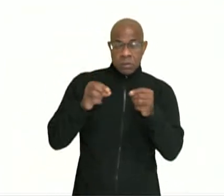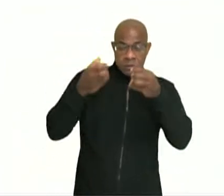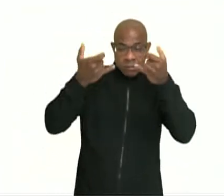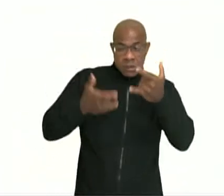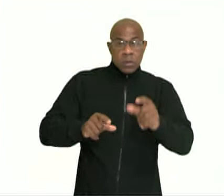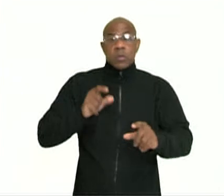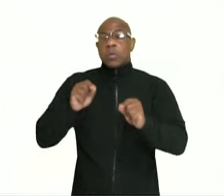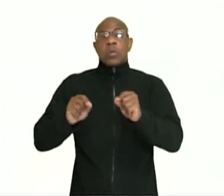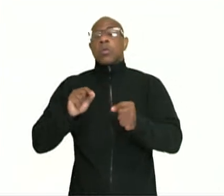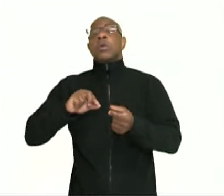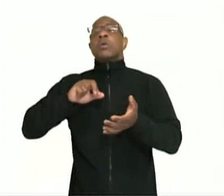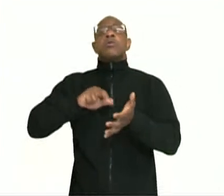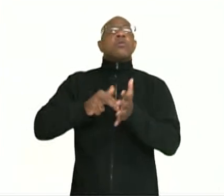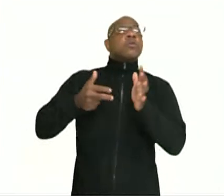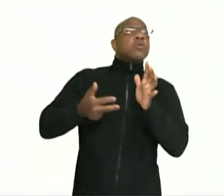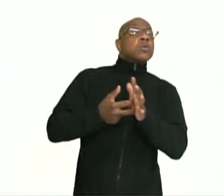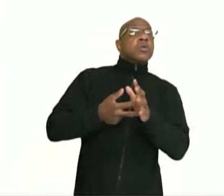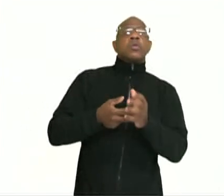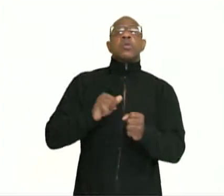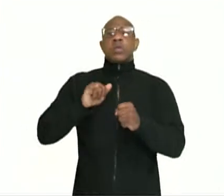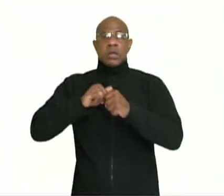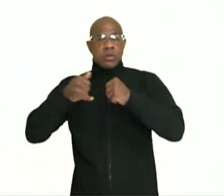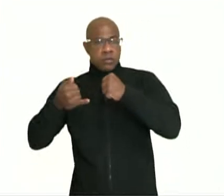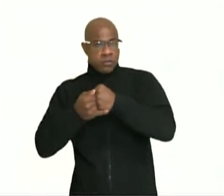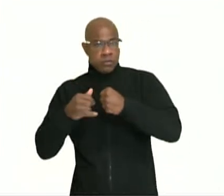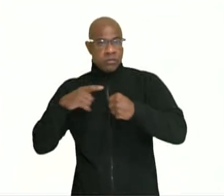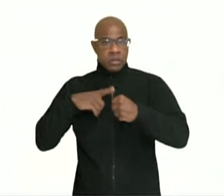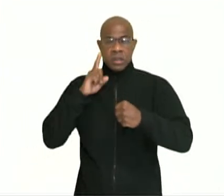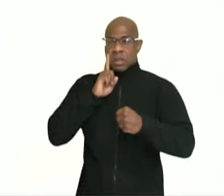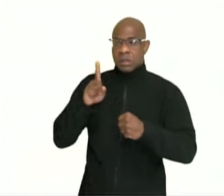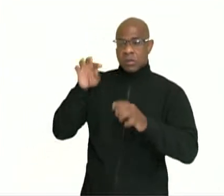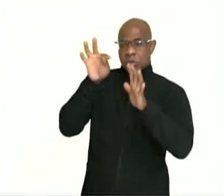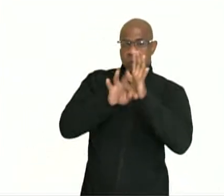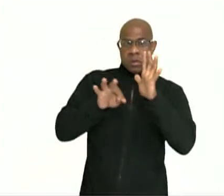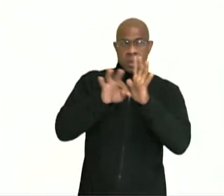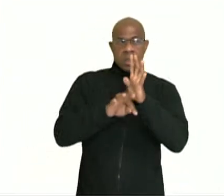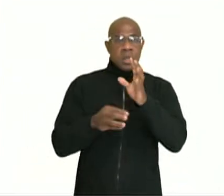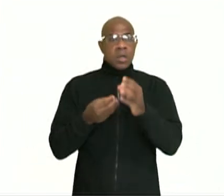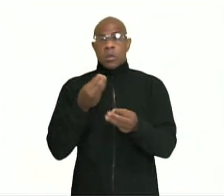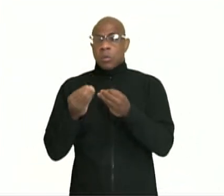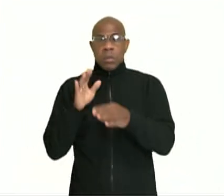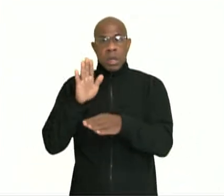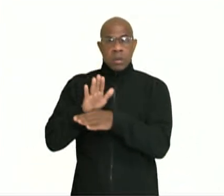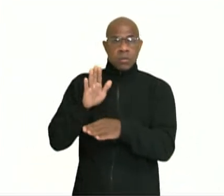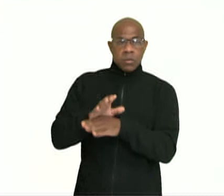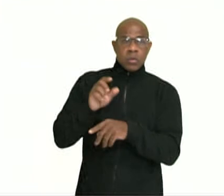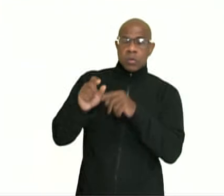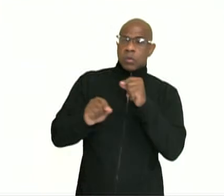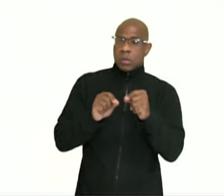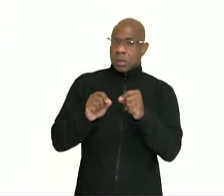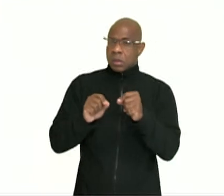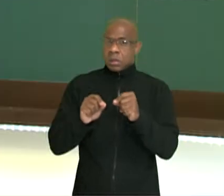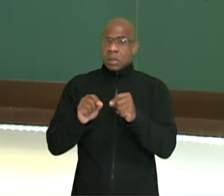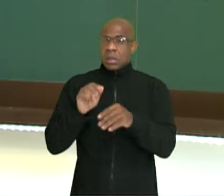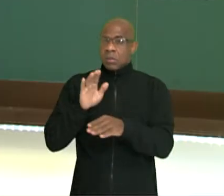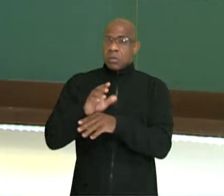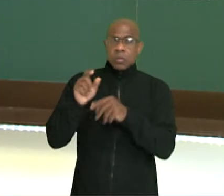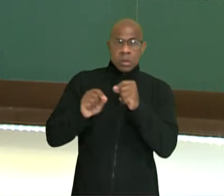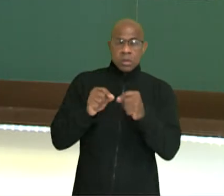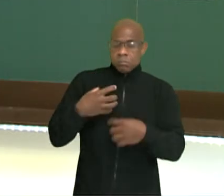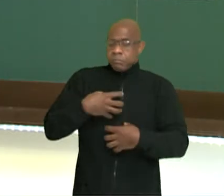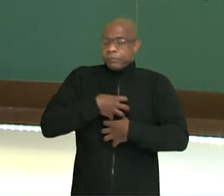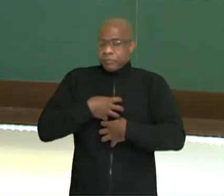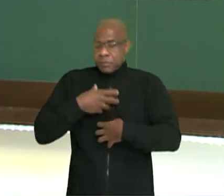explique o sentido dos adjetivos destacados no texto e como ajudam a produzir impacto no leitor. O